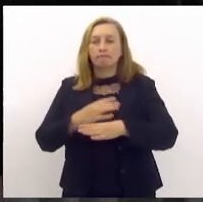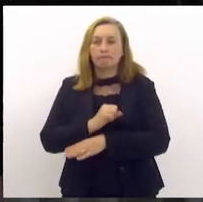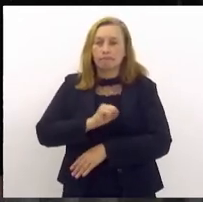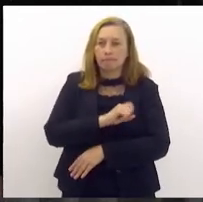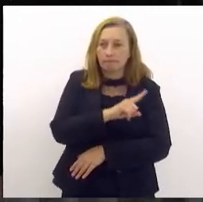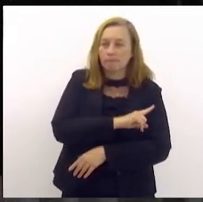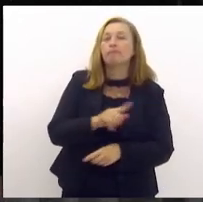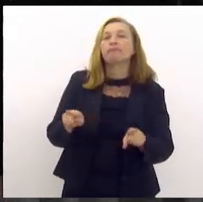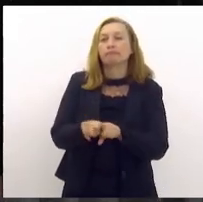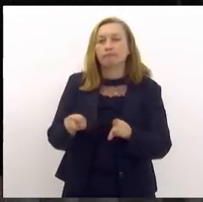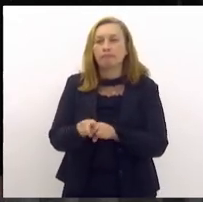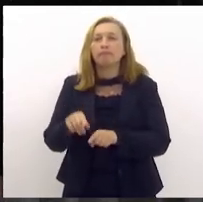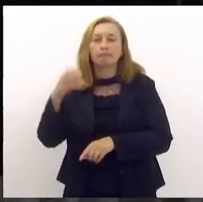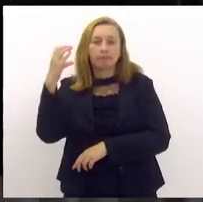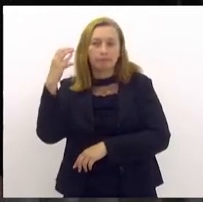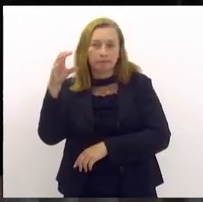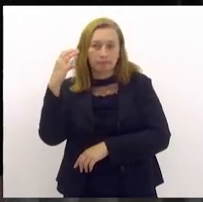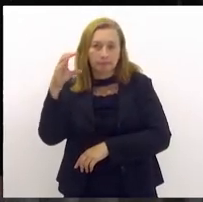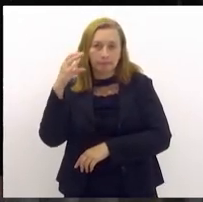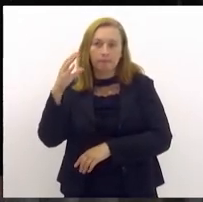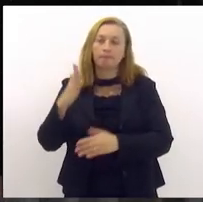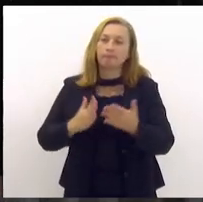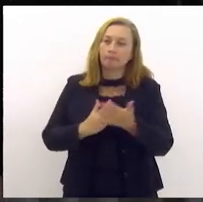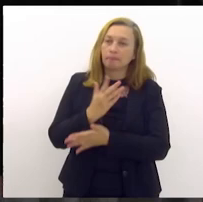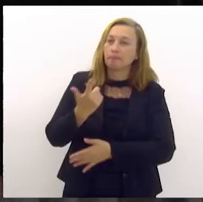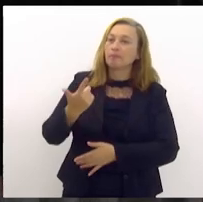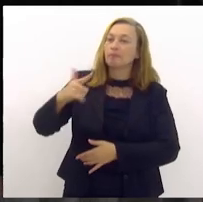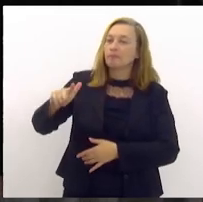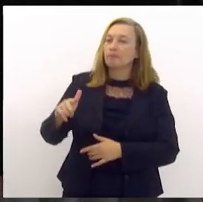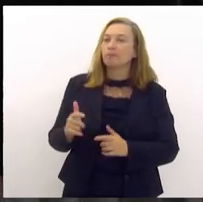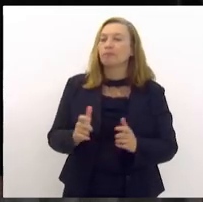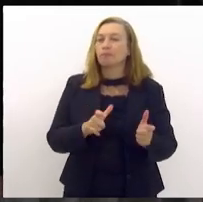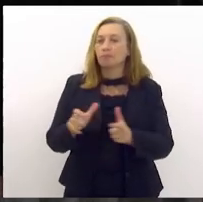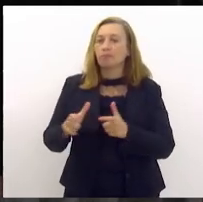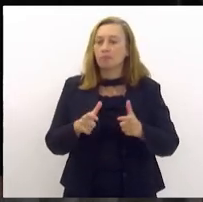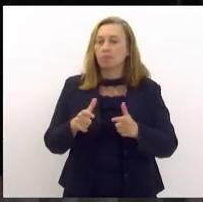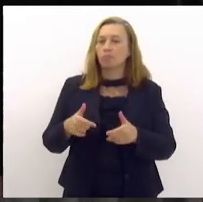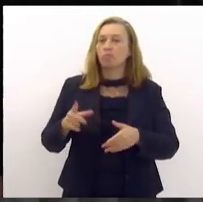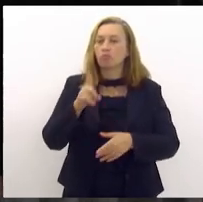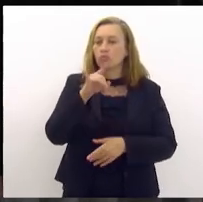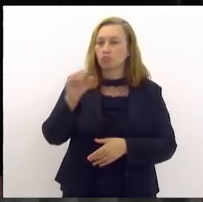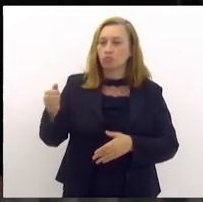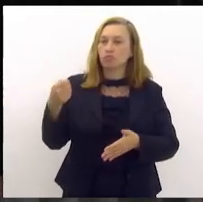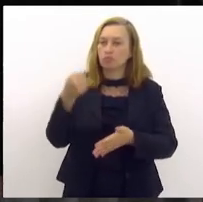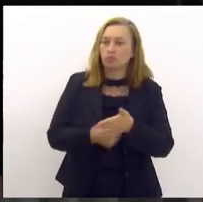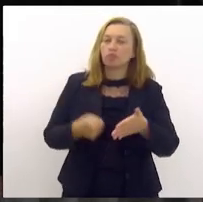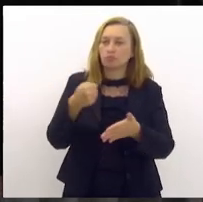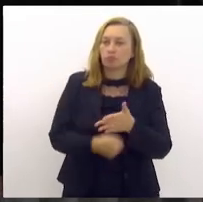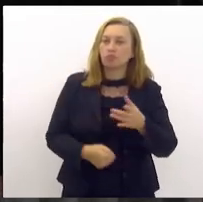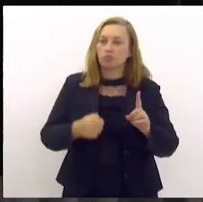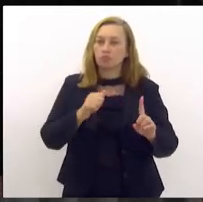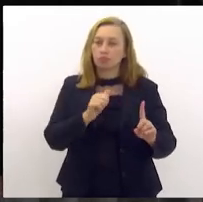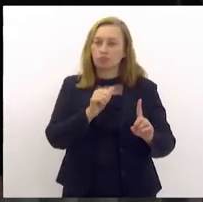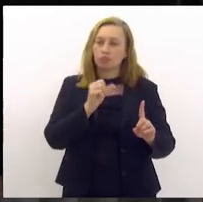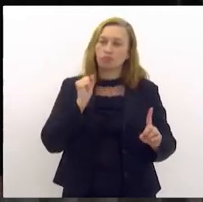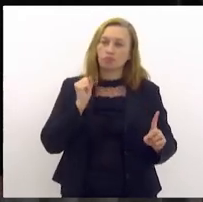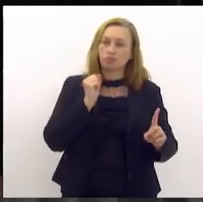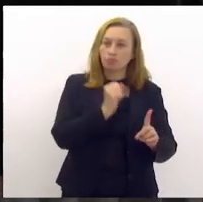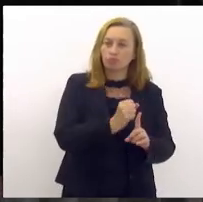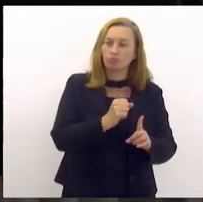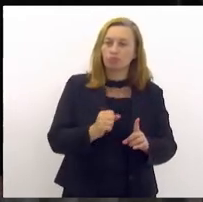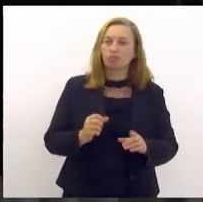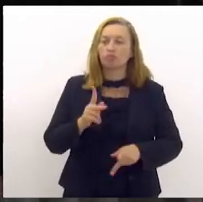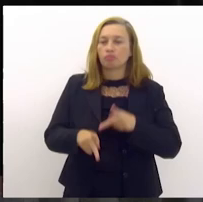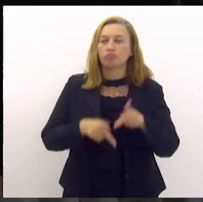em Niterói, que foi aprovado em outros lugares como o dia de luta contra o genocídio da juventude negra. Aproveito também